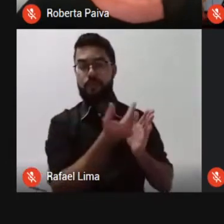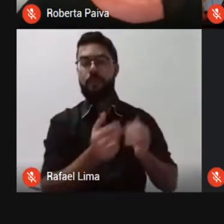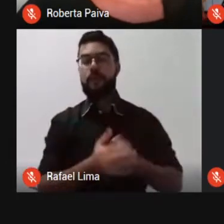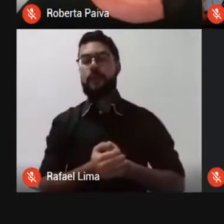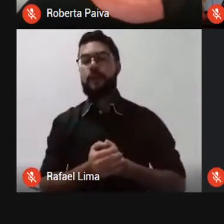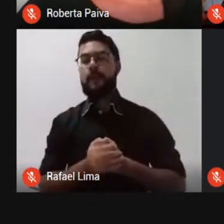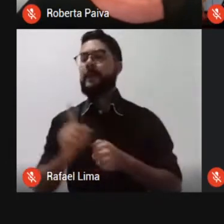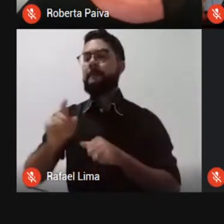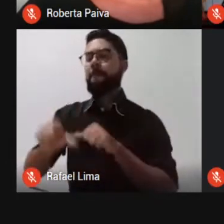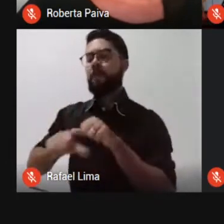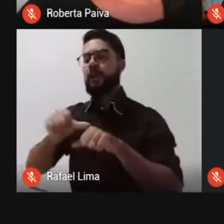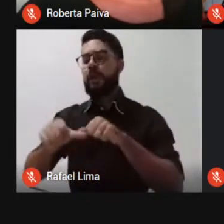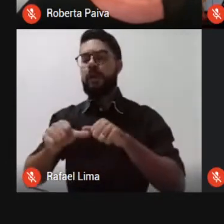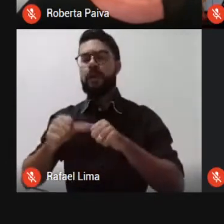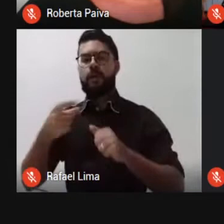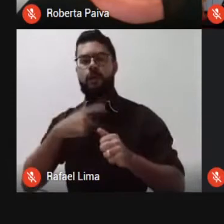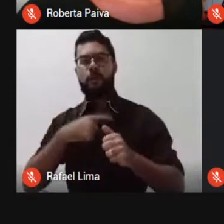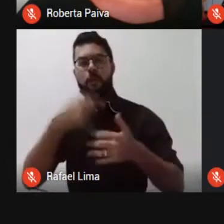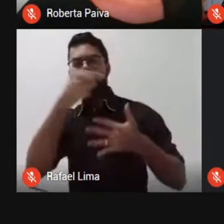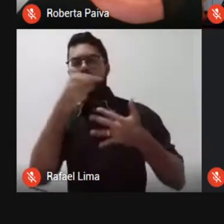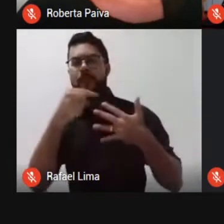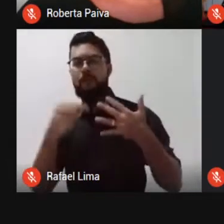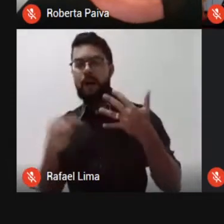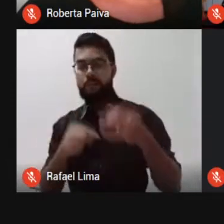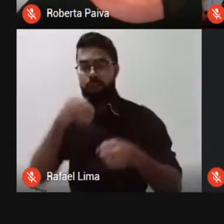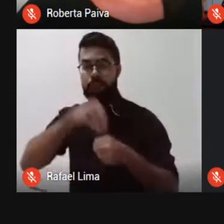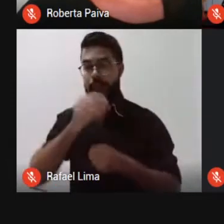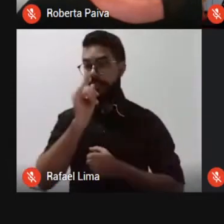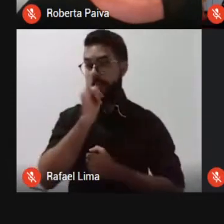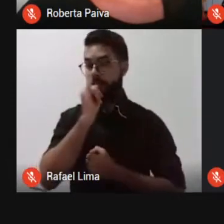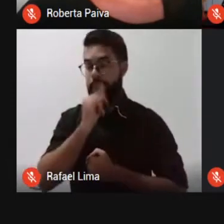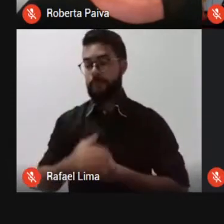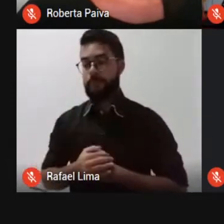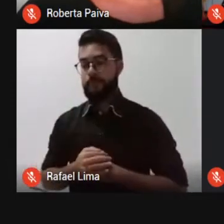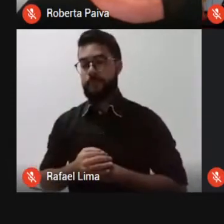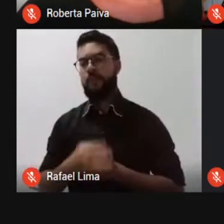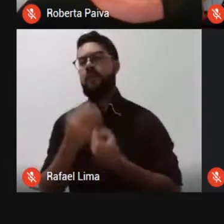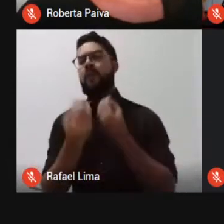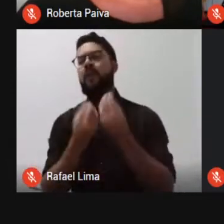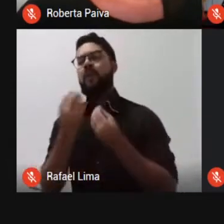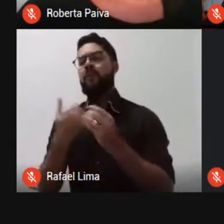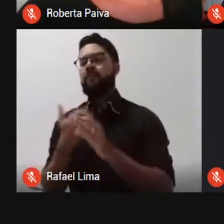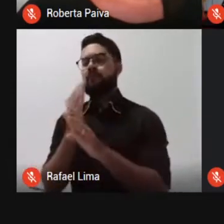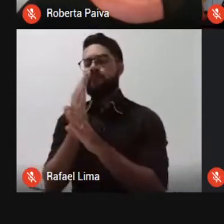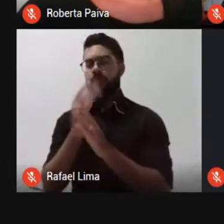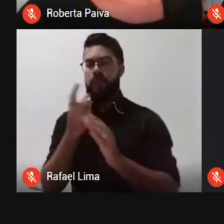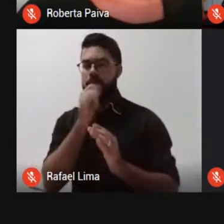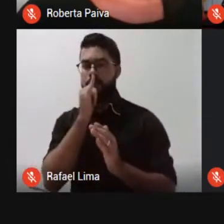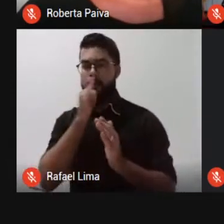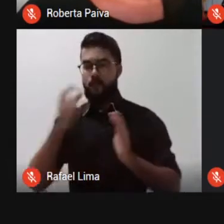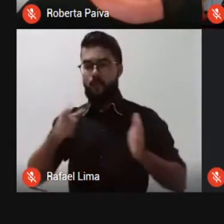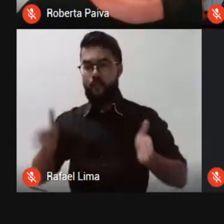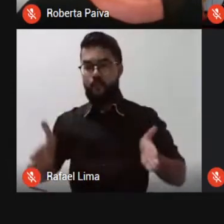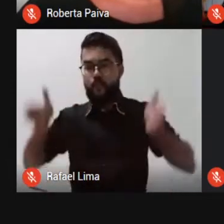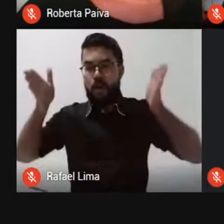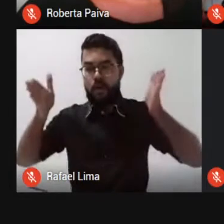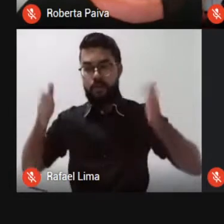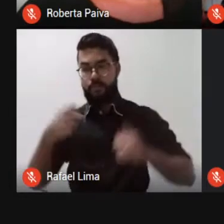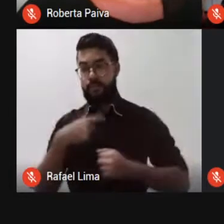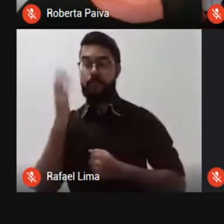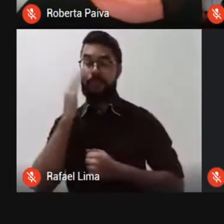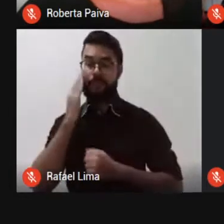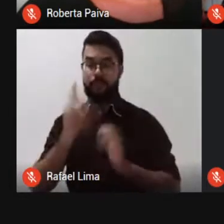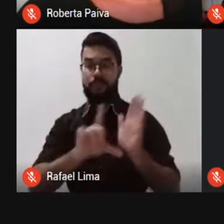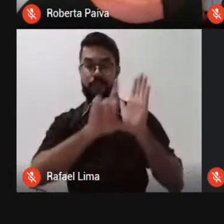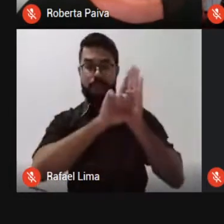mudando os parâmetros que estão colocados nela, por exemplo, a identificação das laterais. A gente sabe, por exemplo, que na legislação eu